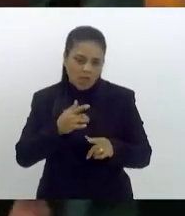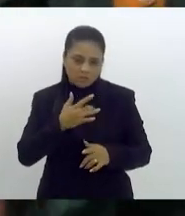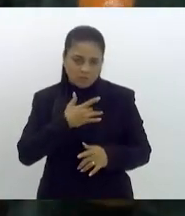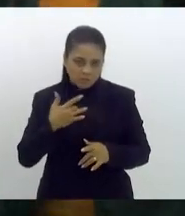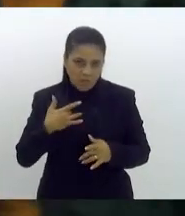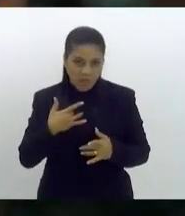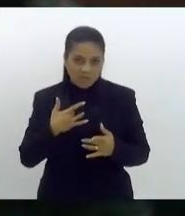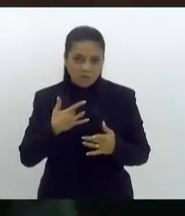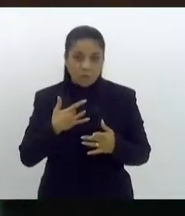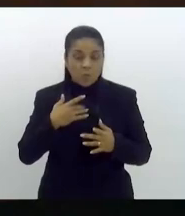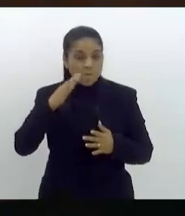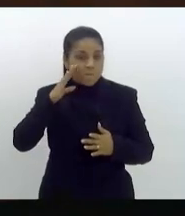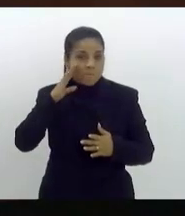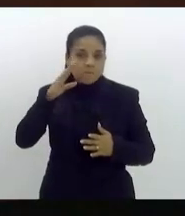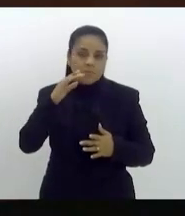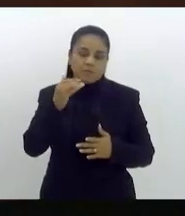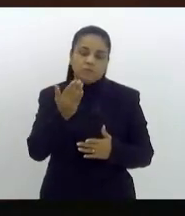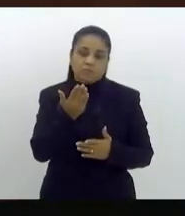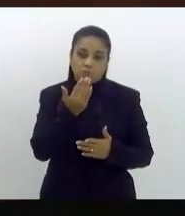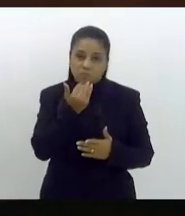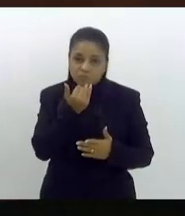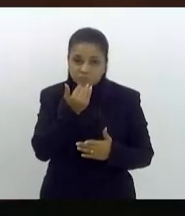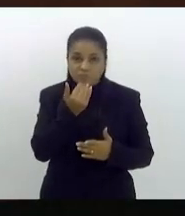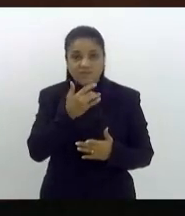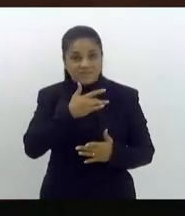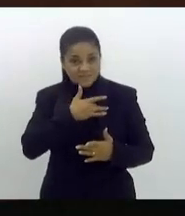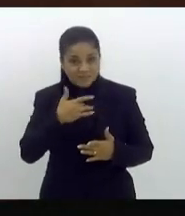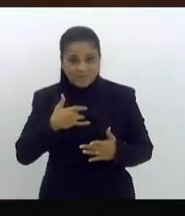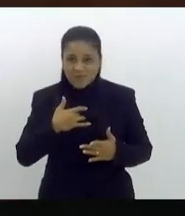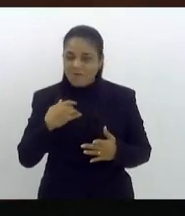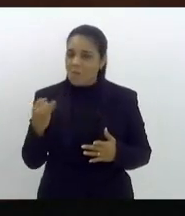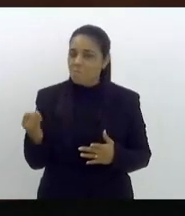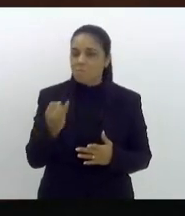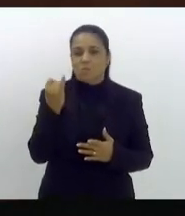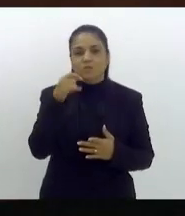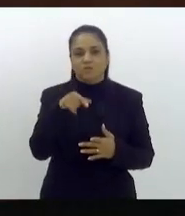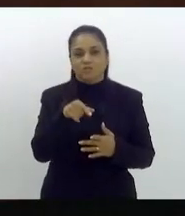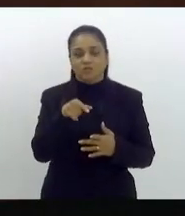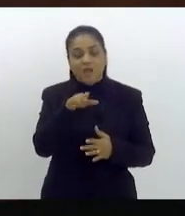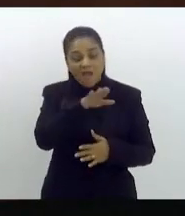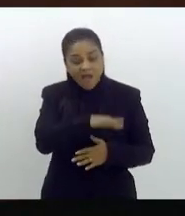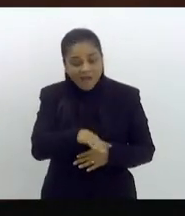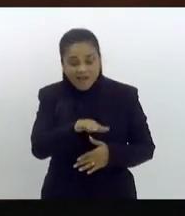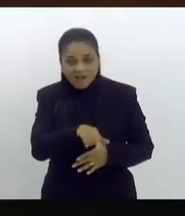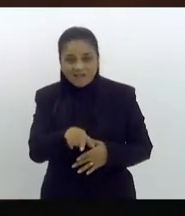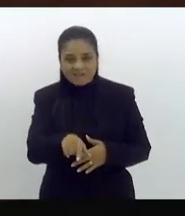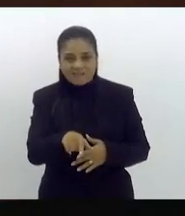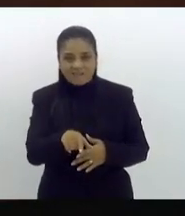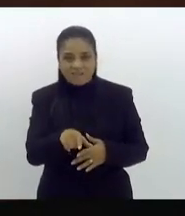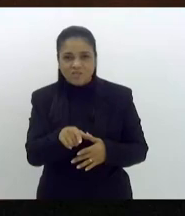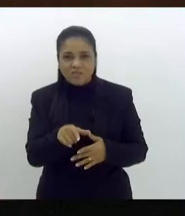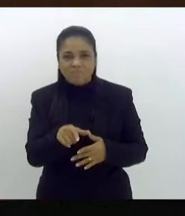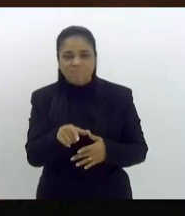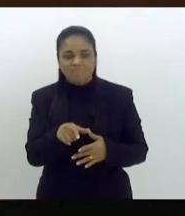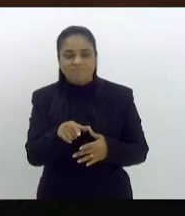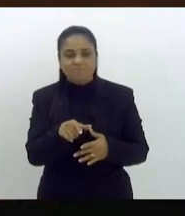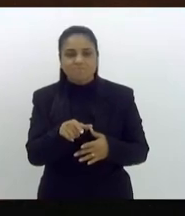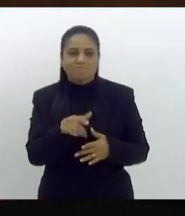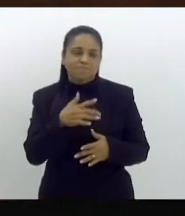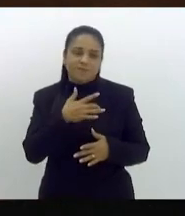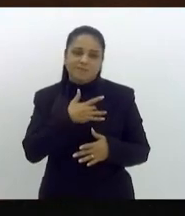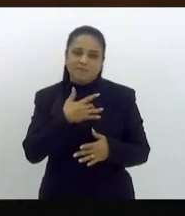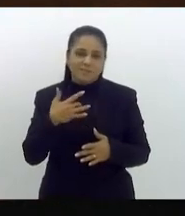porque ali justamente é onde a criança acaba se entupindo de gordura hidrogenada